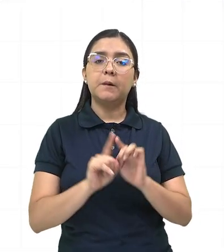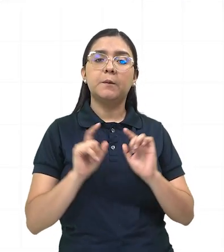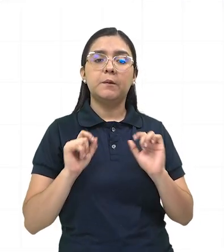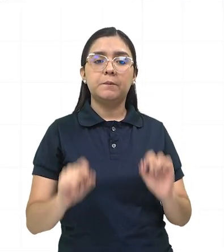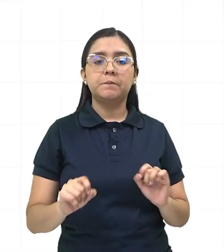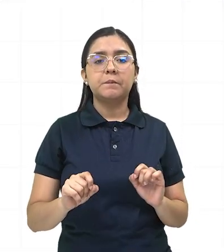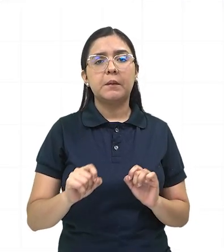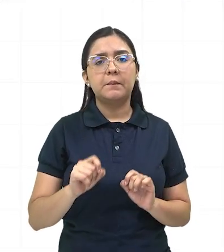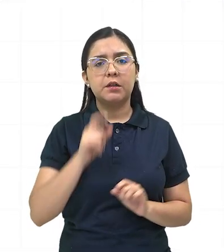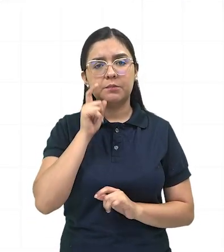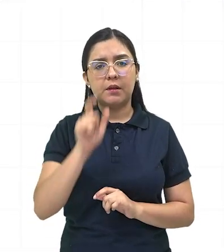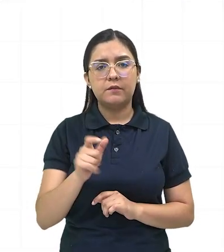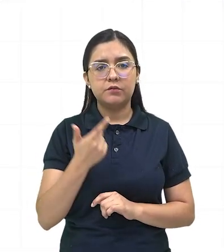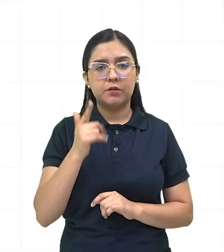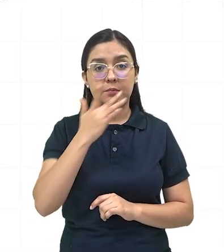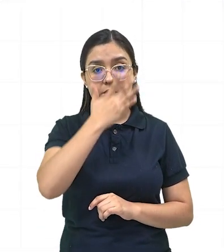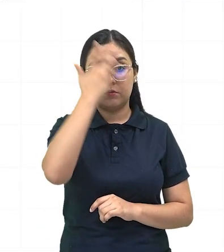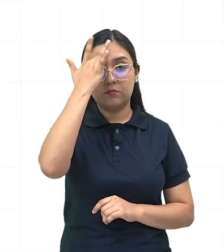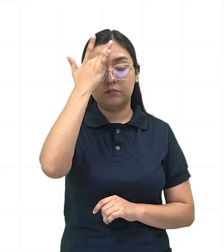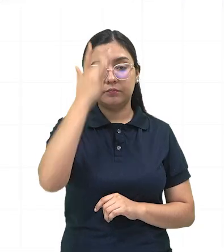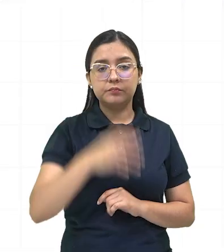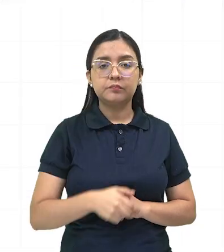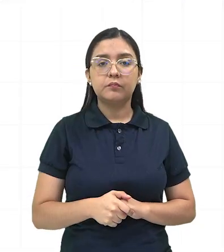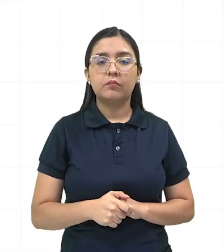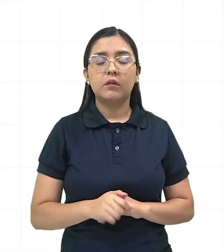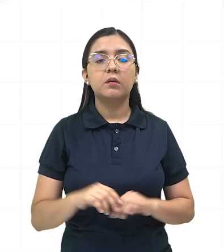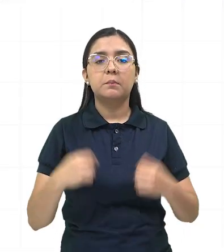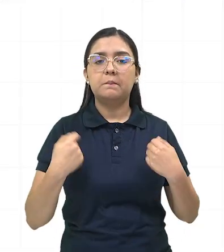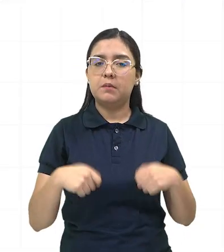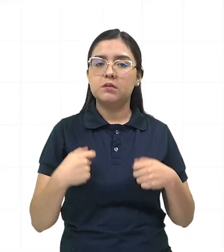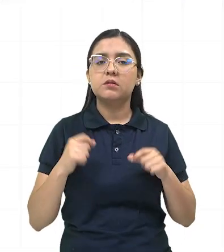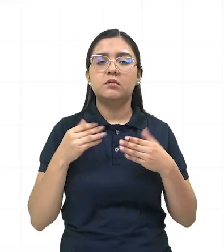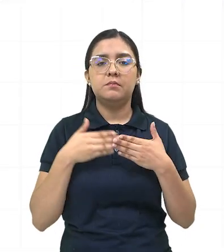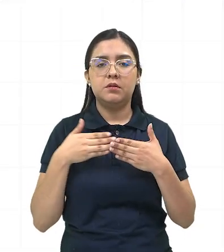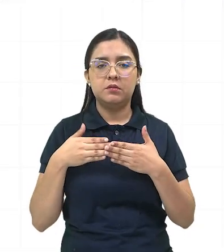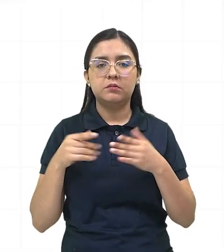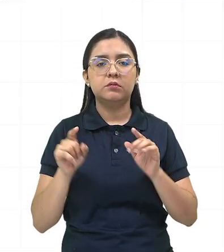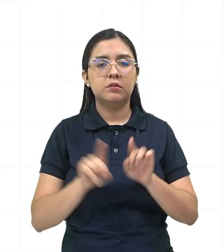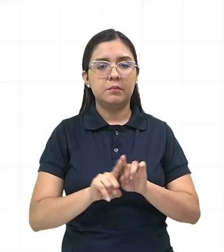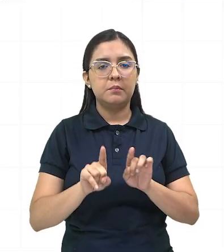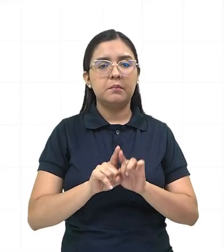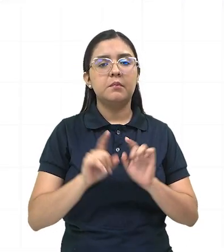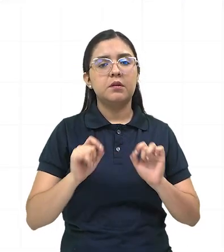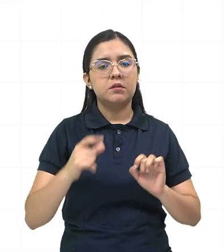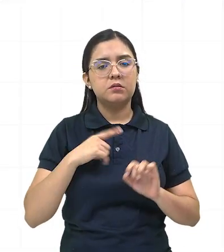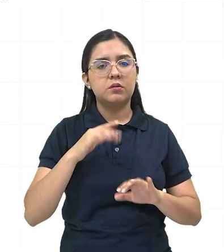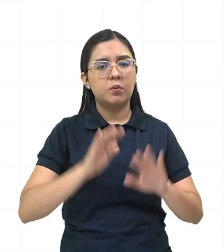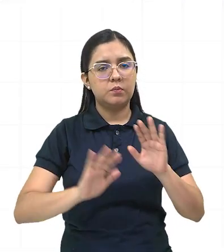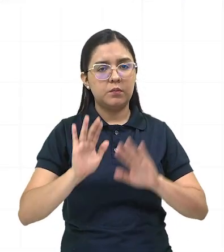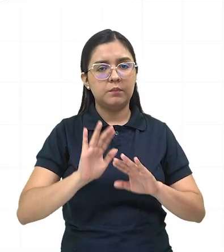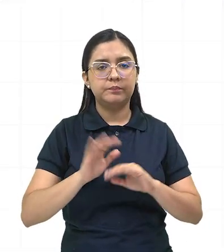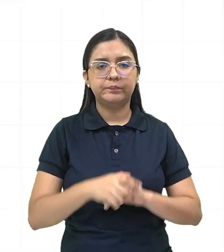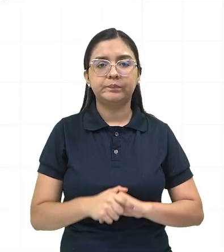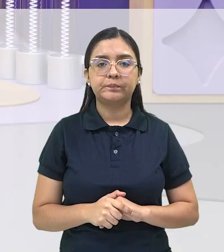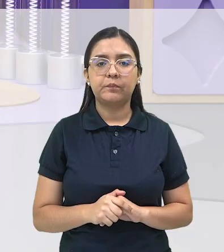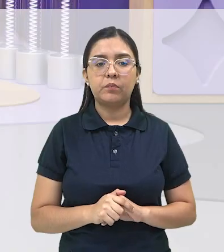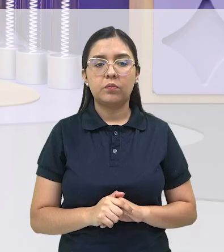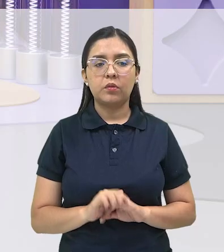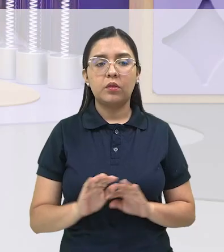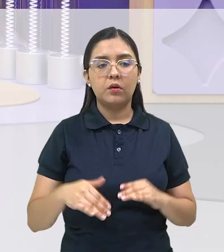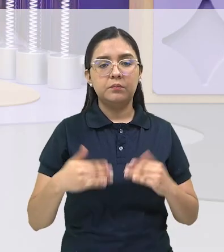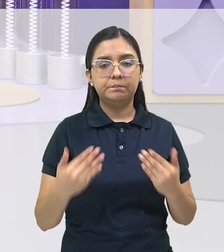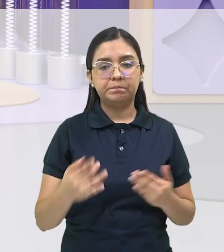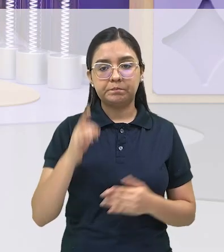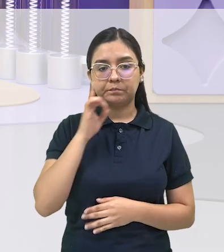machucado pelas palavras de outras pessoas. Então a gente precisa ter esse bom senso, ter esse cuidado. E olha só